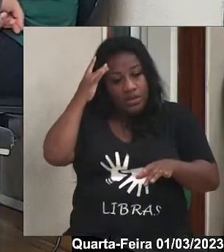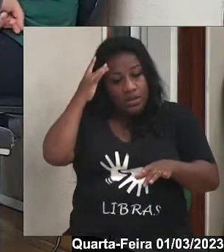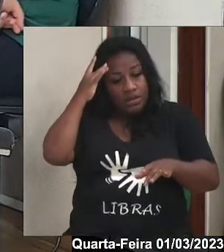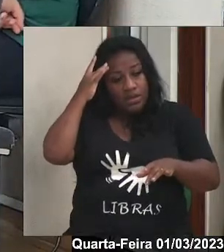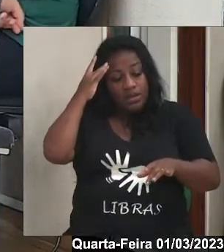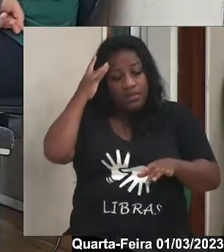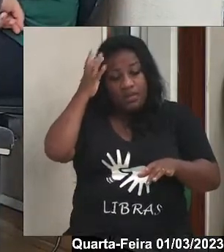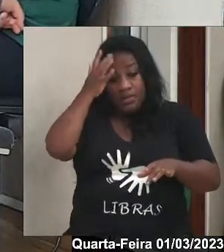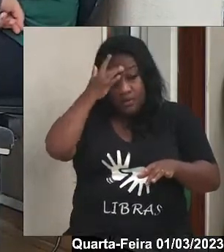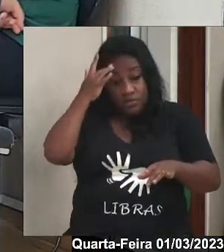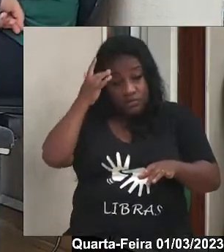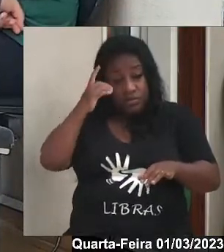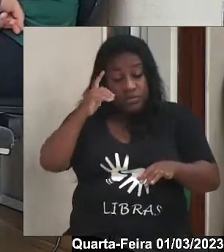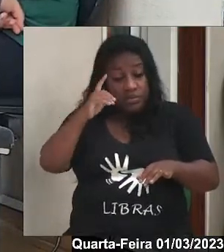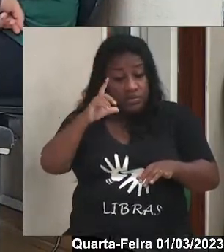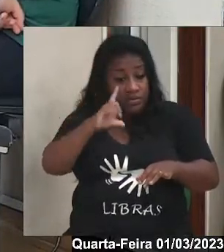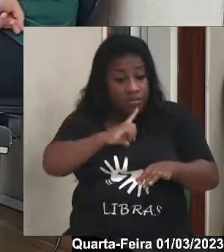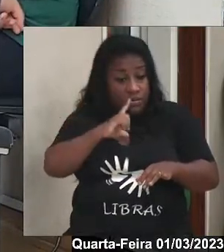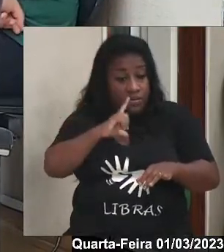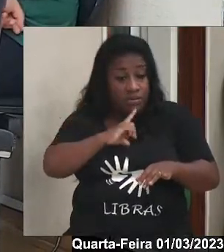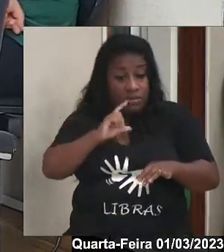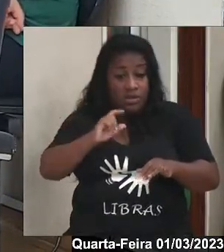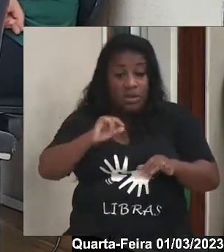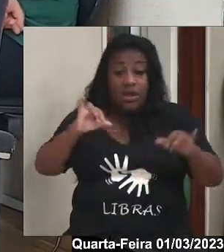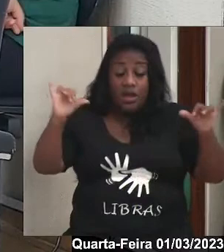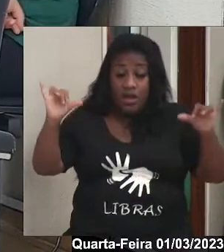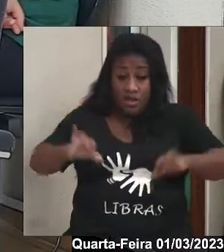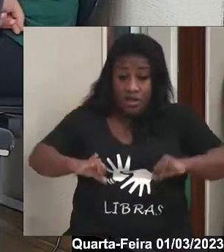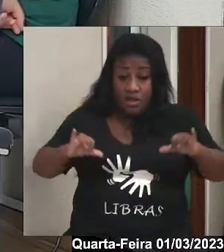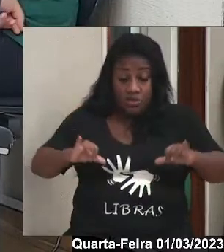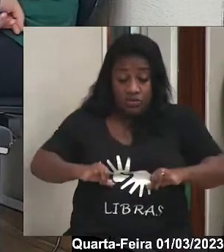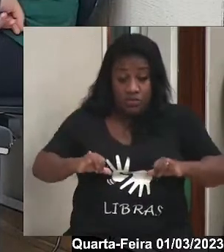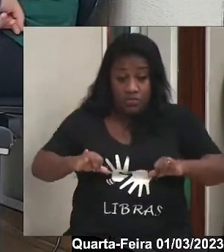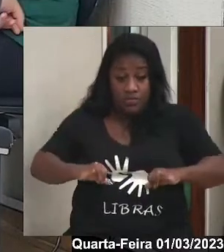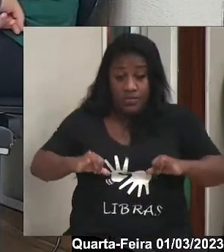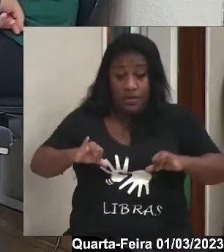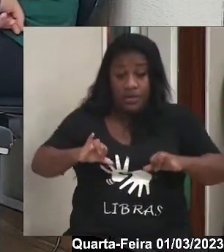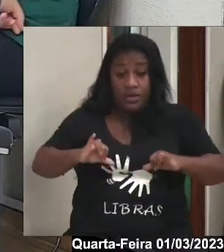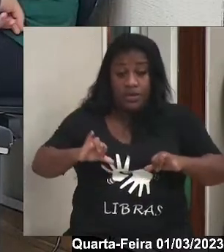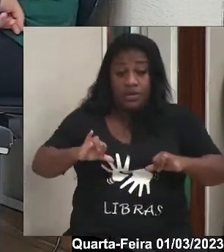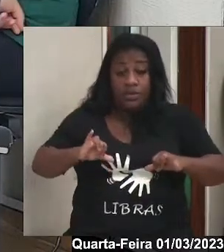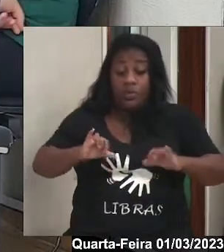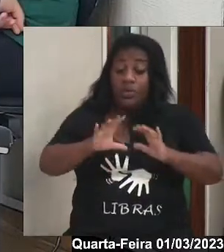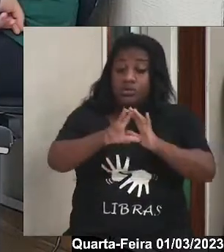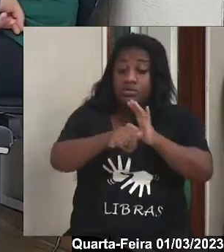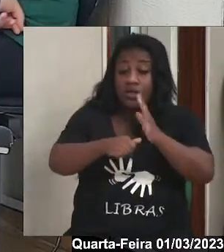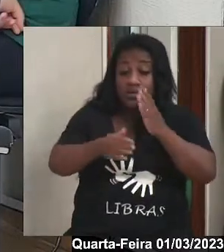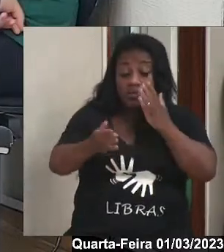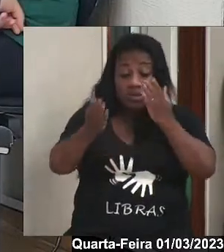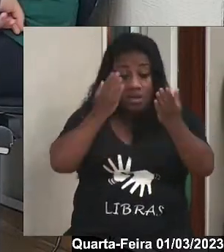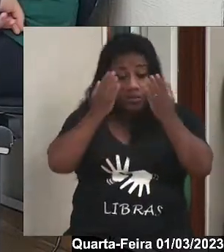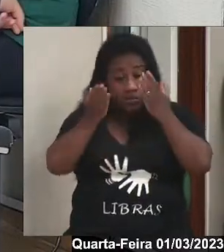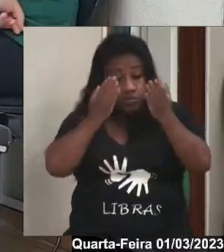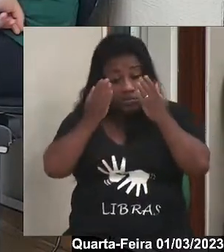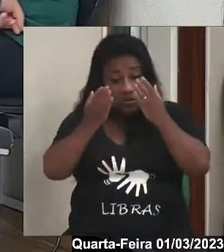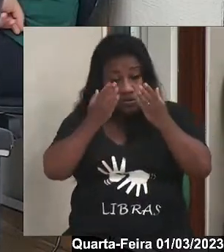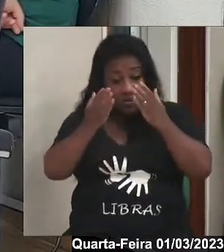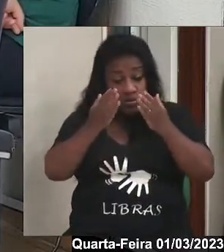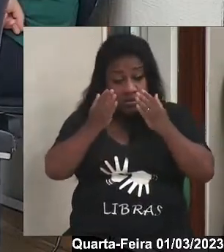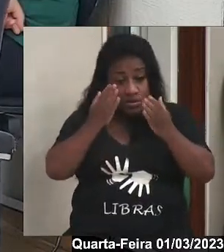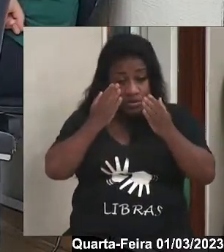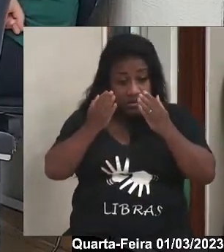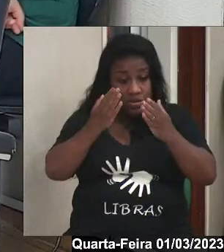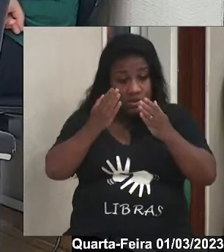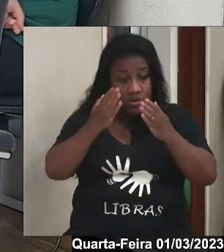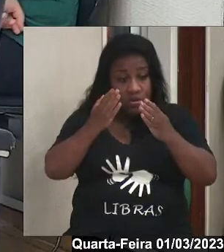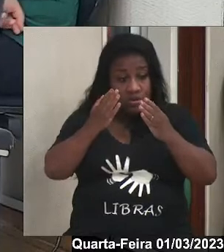pessoa que ia sofrer aquele assalto, porque a consequência psicológica é muito grave agora para a pessoa se recuperar desse trauma. E a questão é a seguinte,